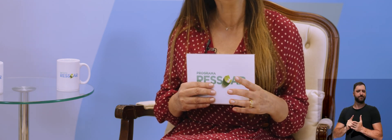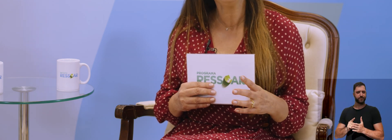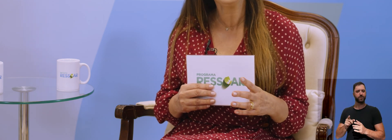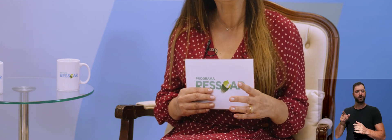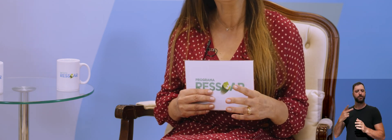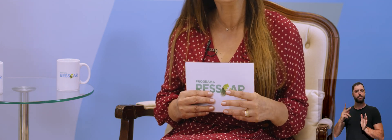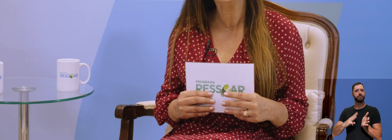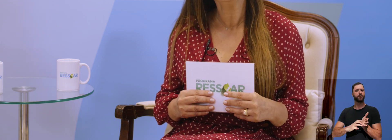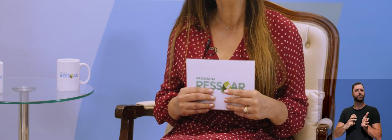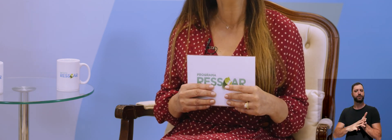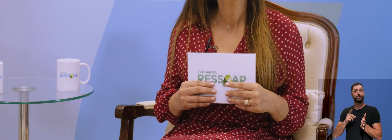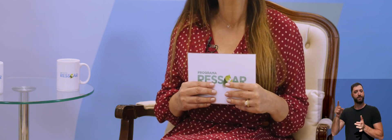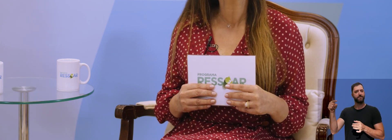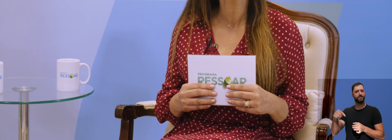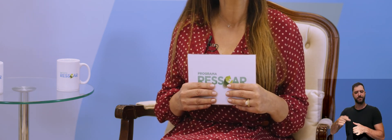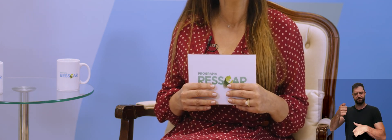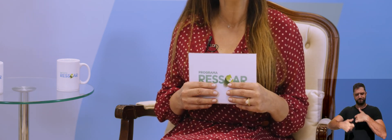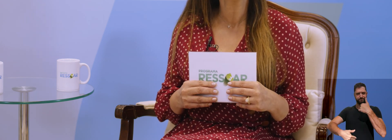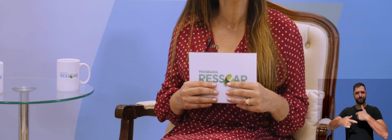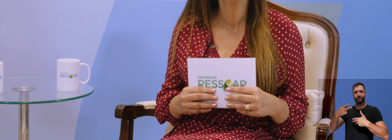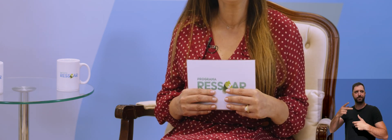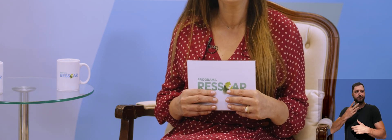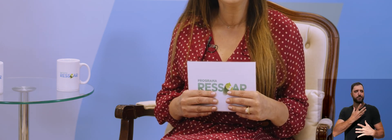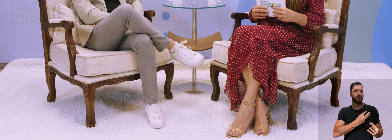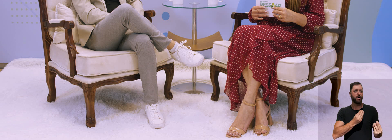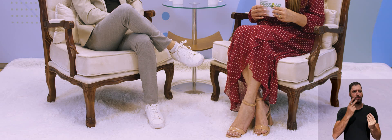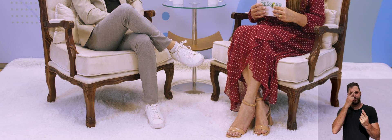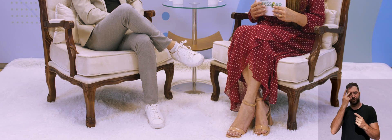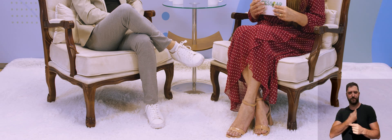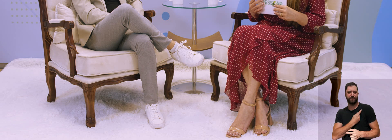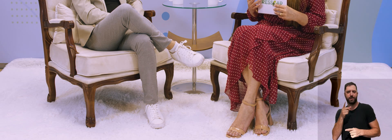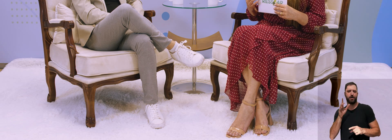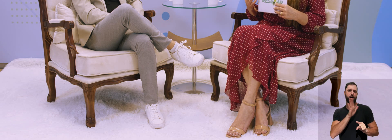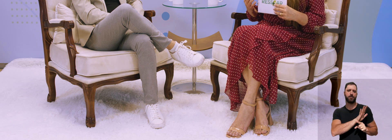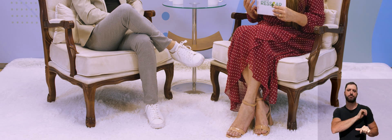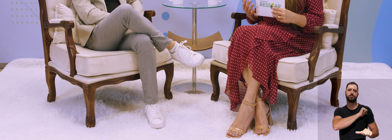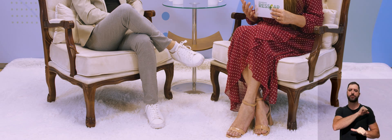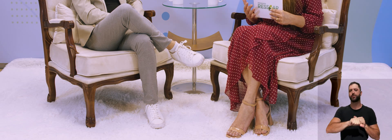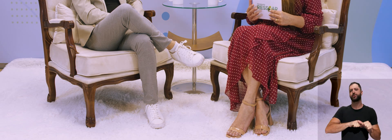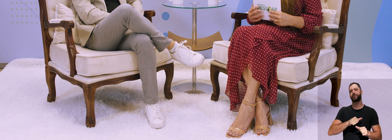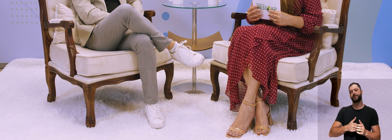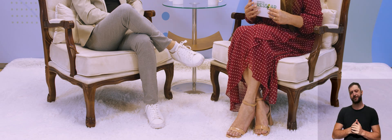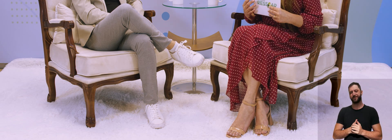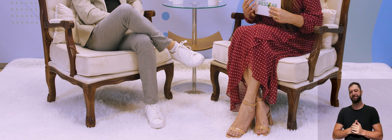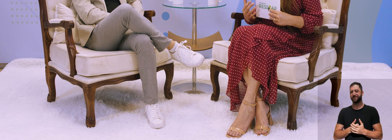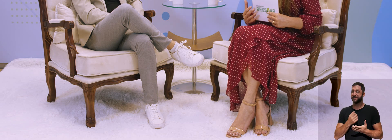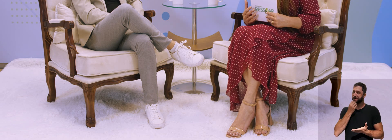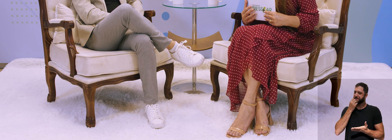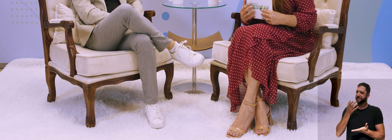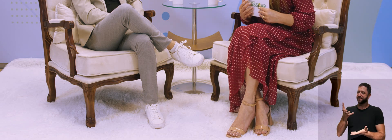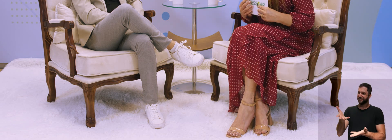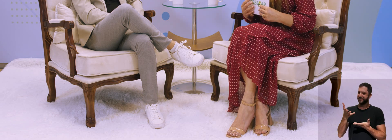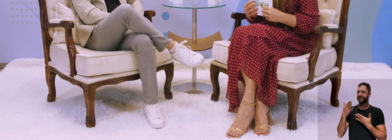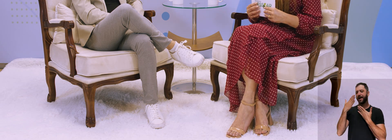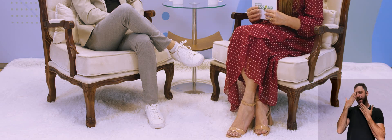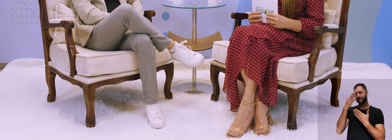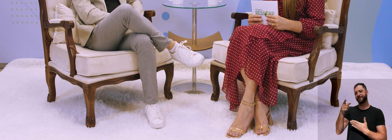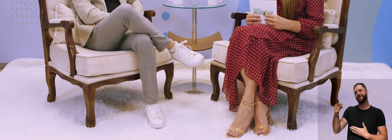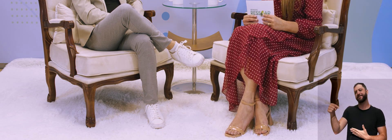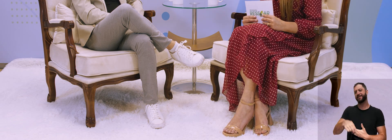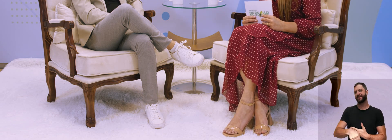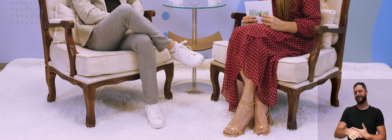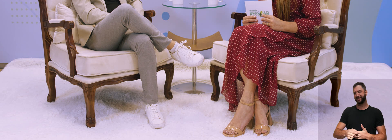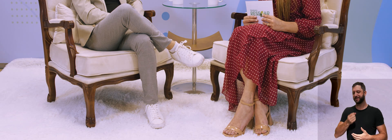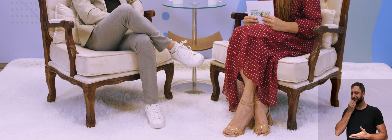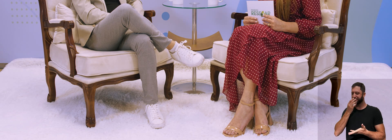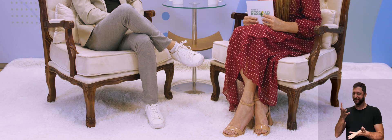de descoberta e transformação. E eu quero dar as boas-vindas e já agradecer a sua presença,